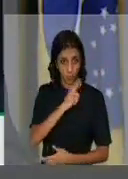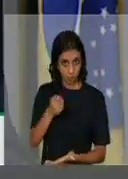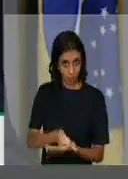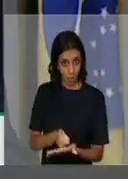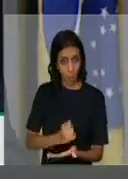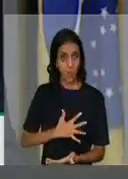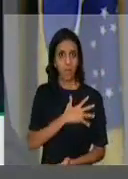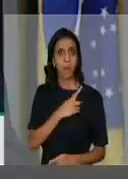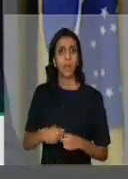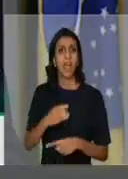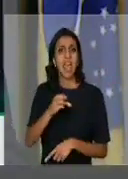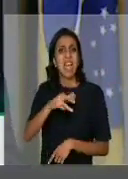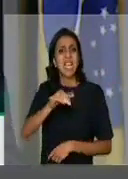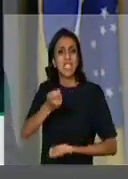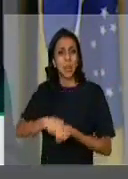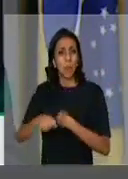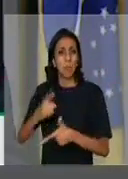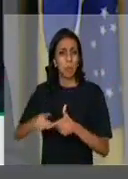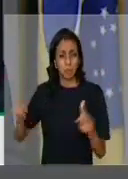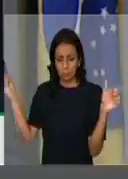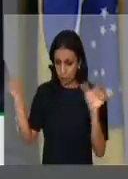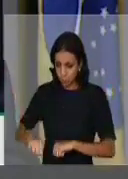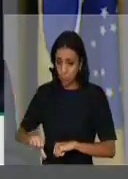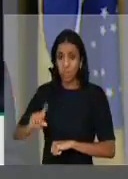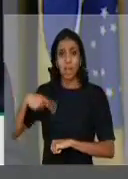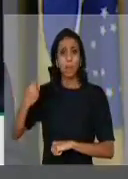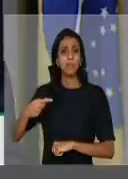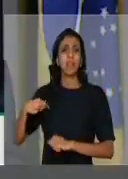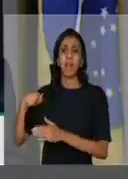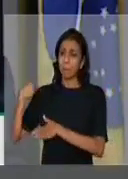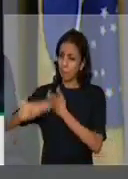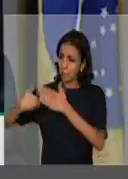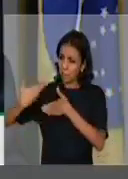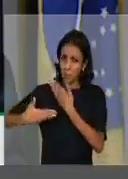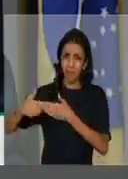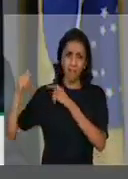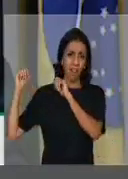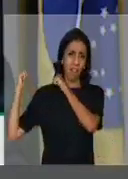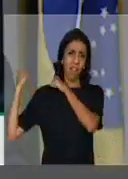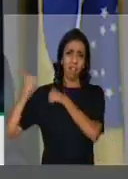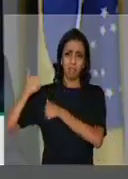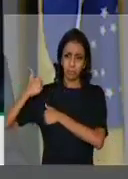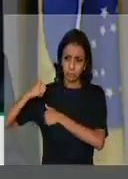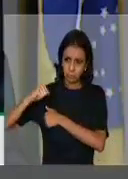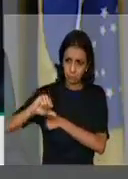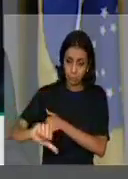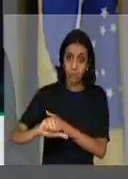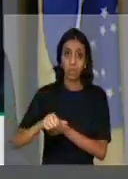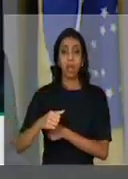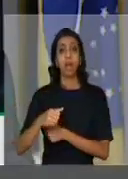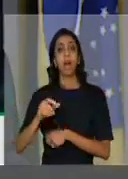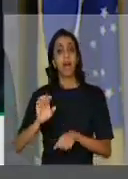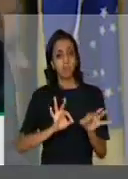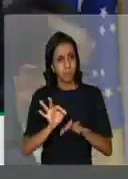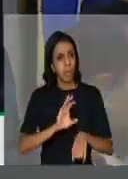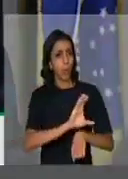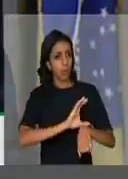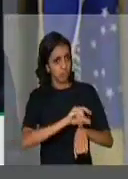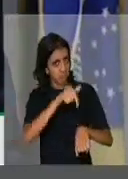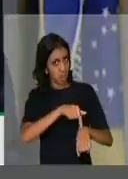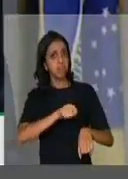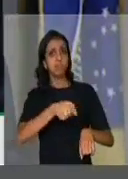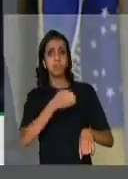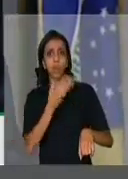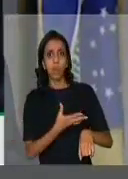a crise brutal econômica. Em seguida, várias crises econômicas. Veio a Constituinte